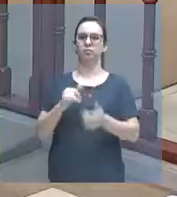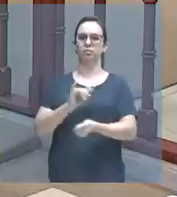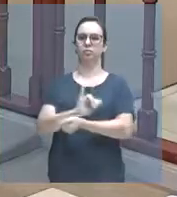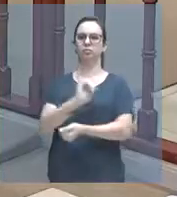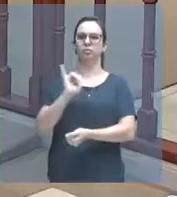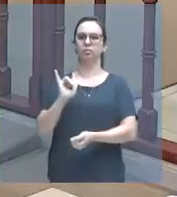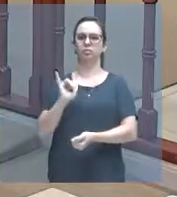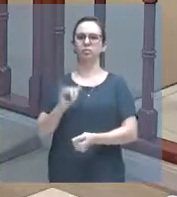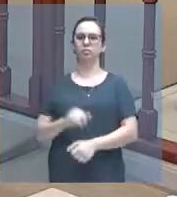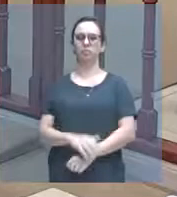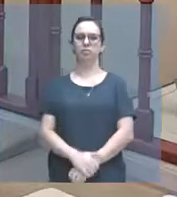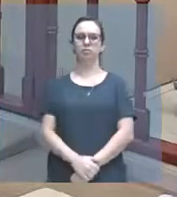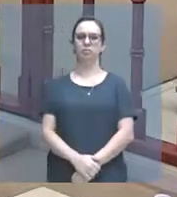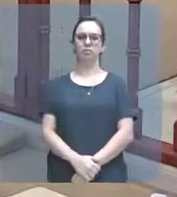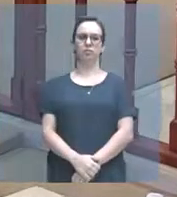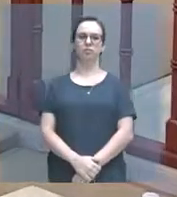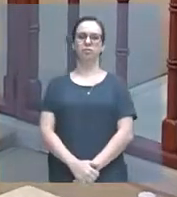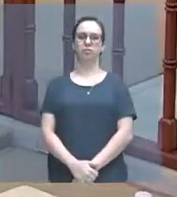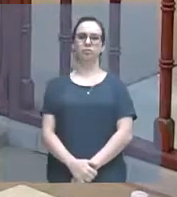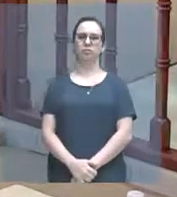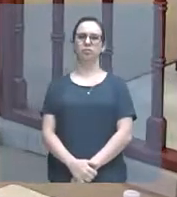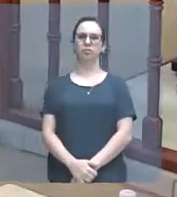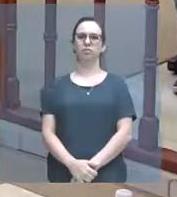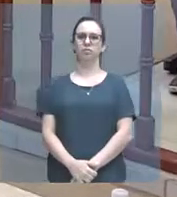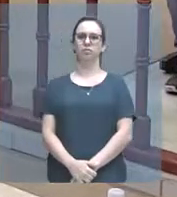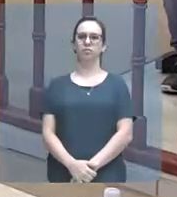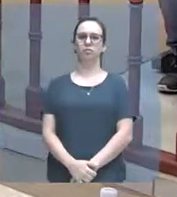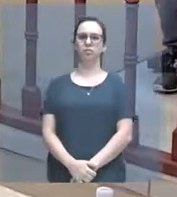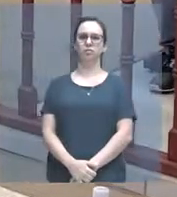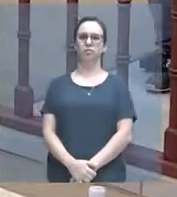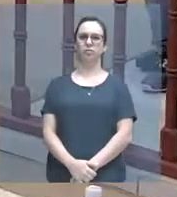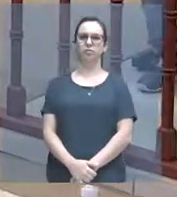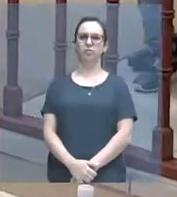assumidos. Muito obrigado.